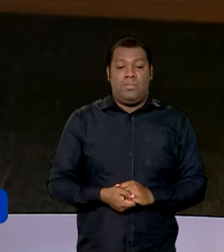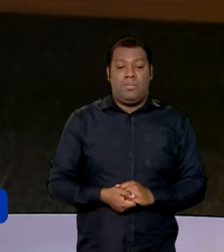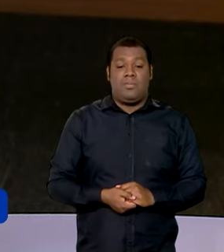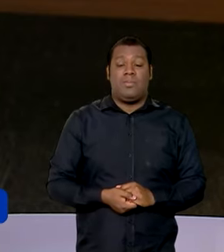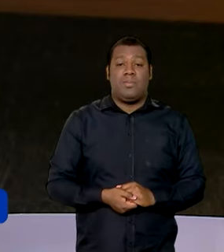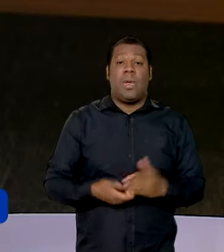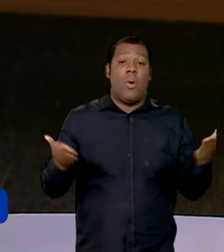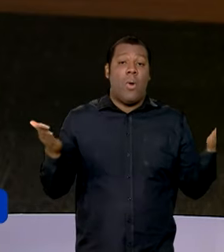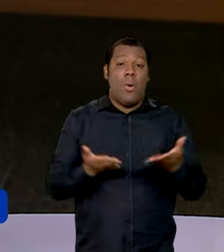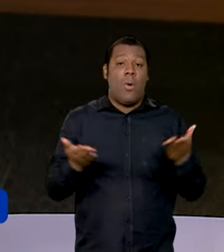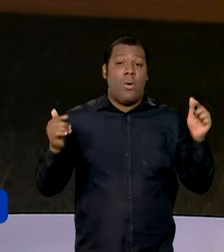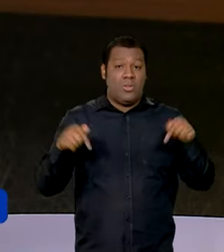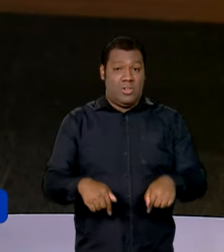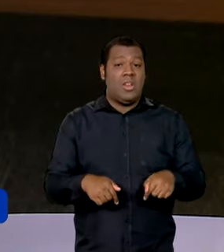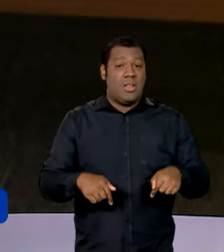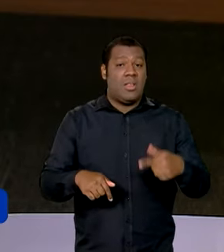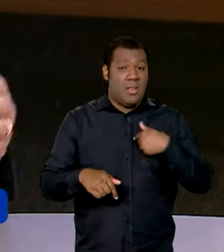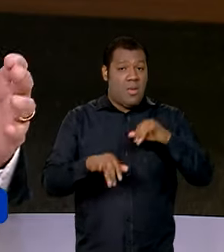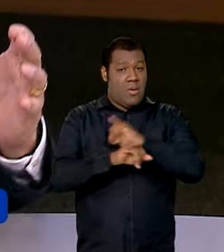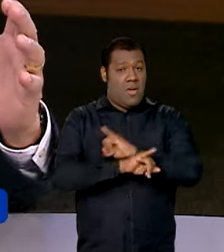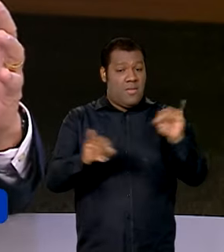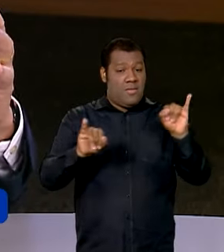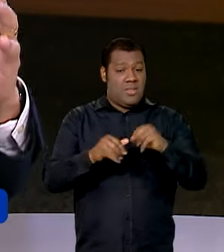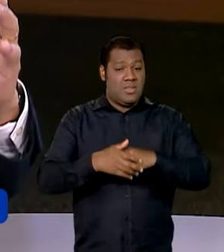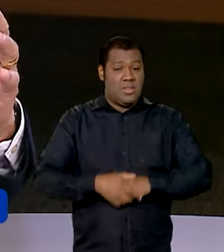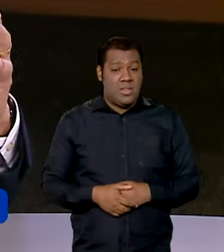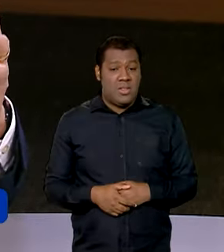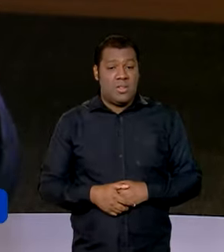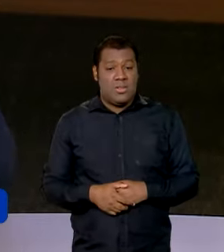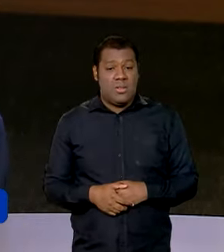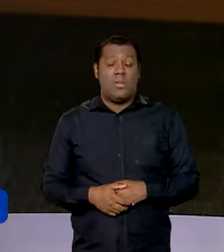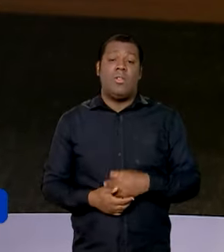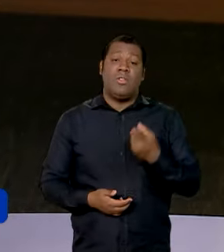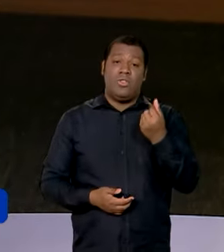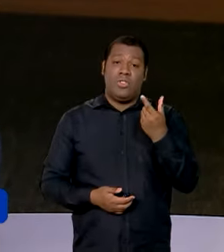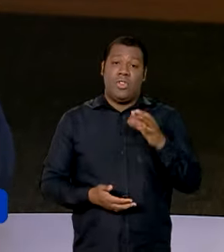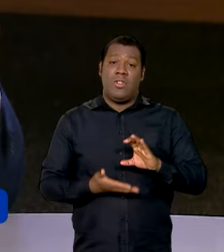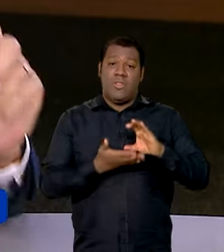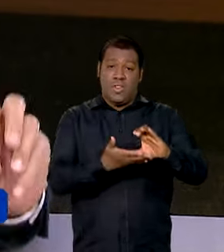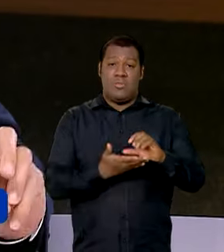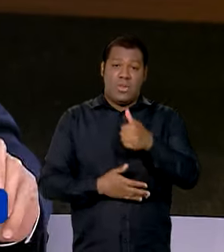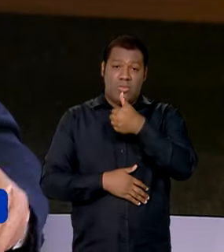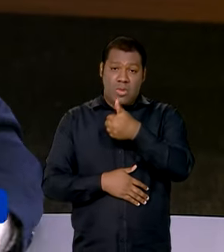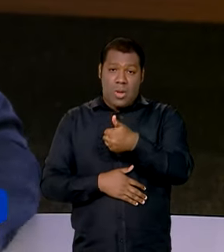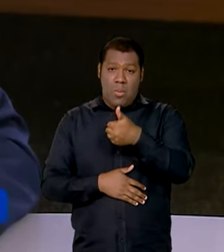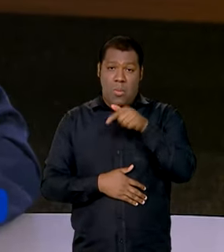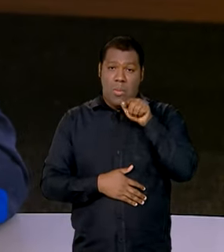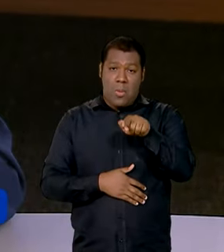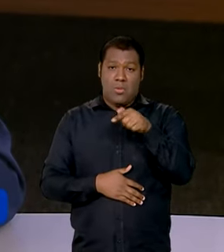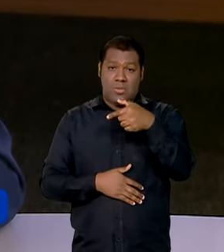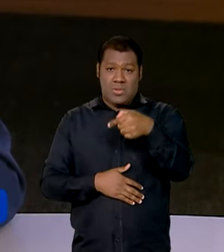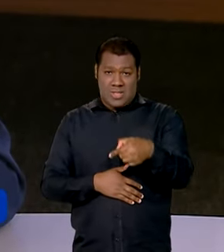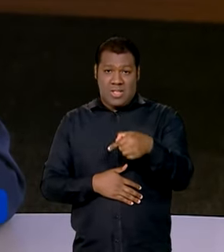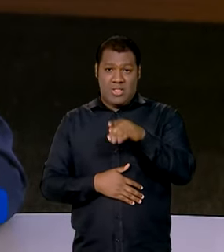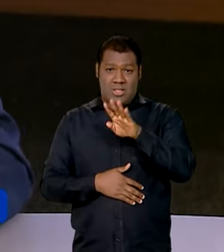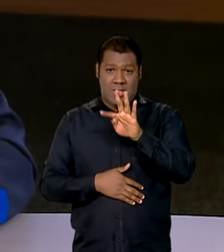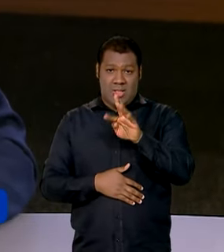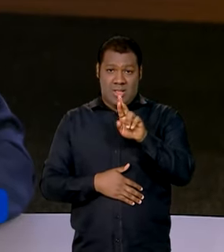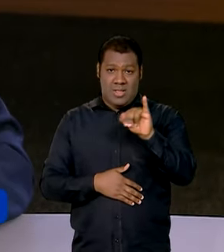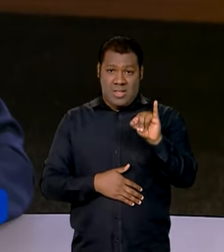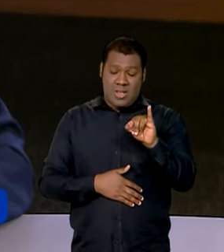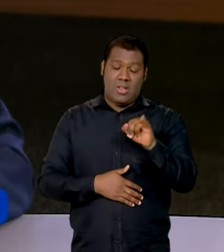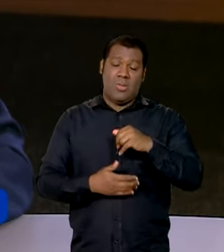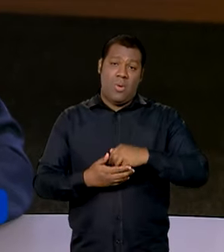entrevista aqui de que dos valores de 1 1.7 trilhão deais do novo pac mais de 4 400